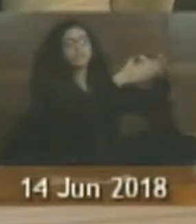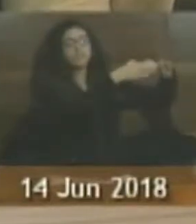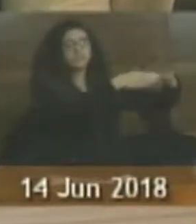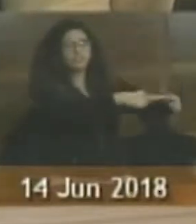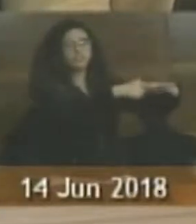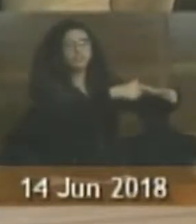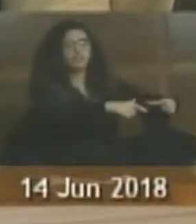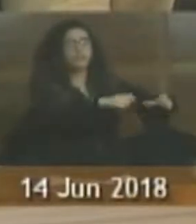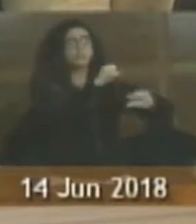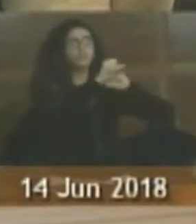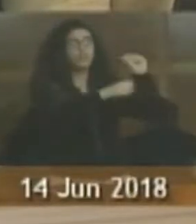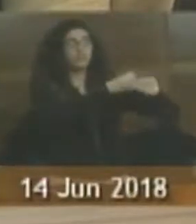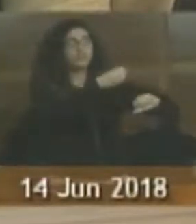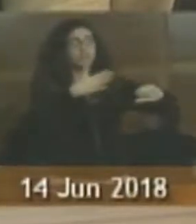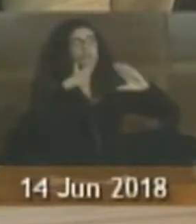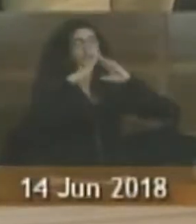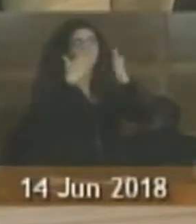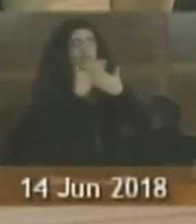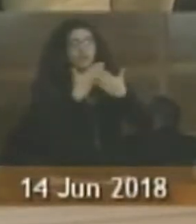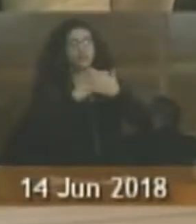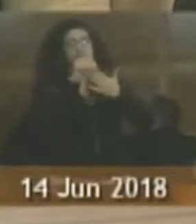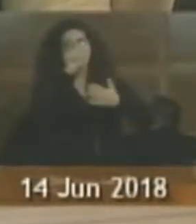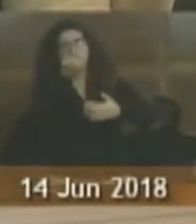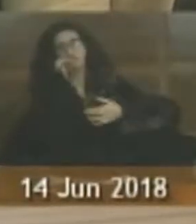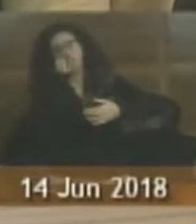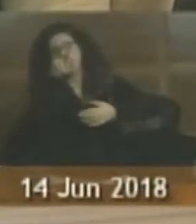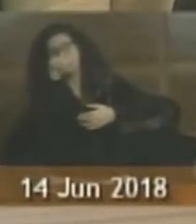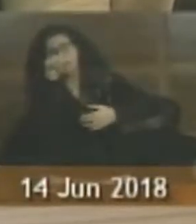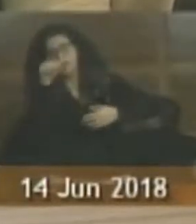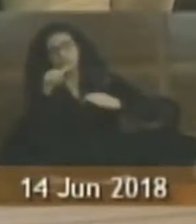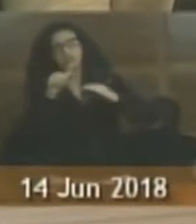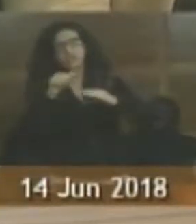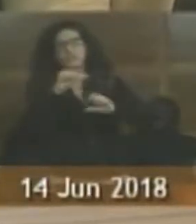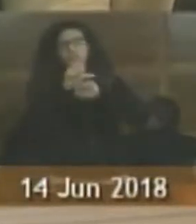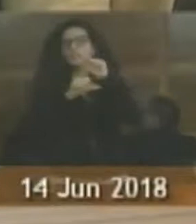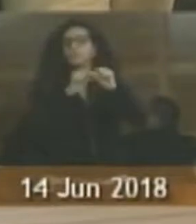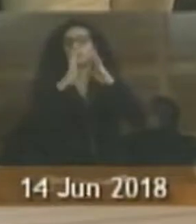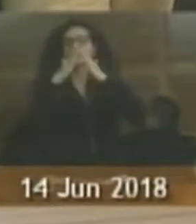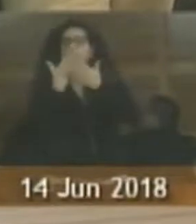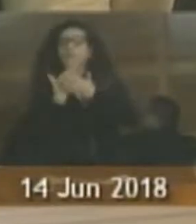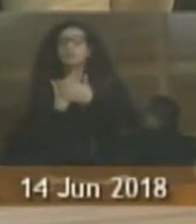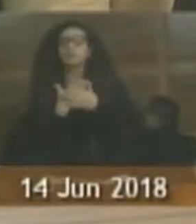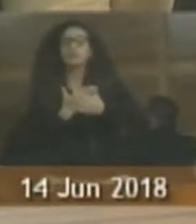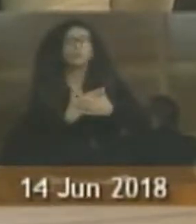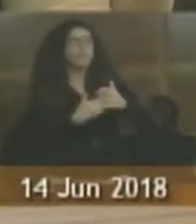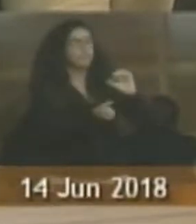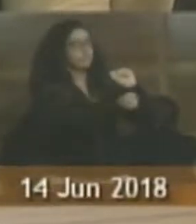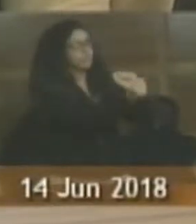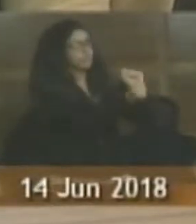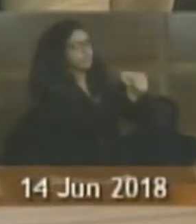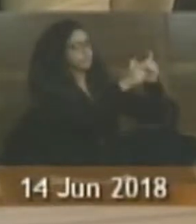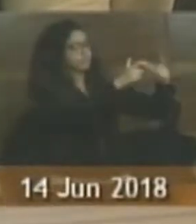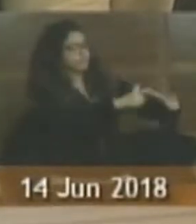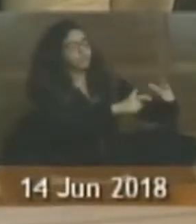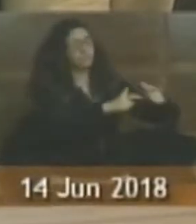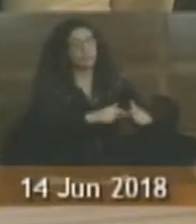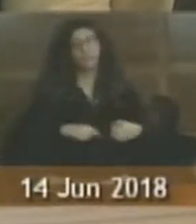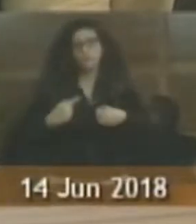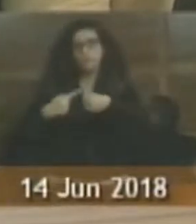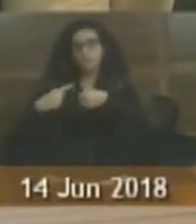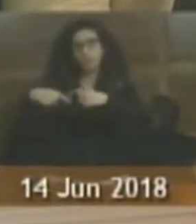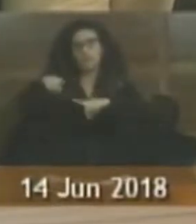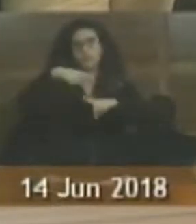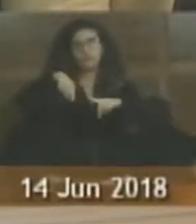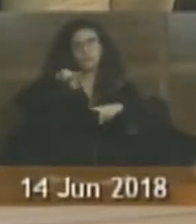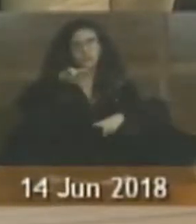da Escola Municipal Áurea Pires da Gama em Escola Quilombola, rodovia Procurador Haroldo Fernandes Duarte, BR-101,